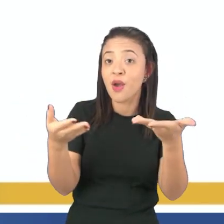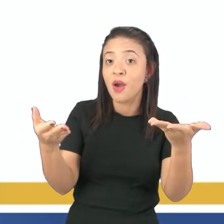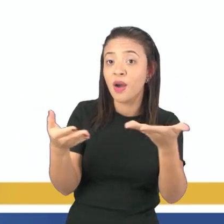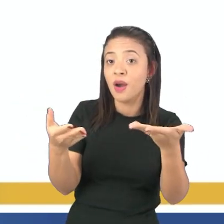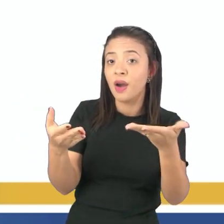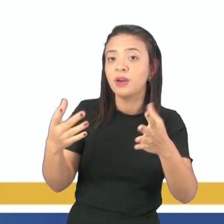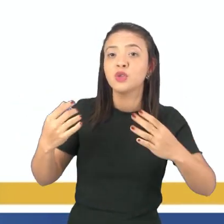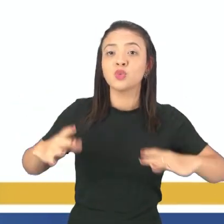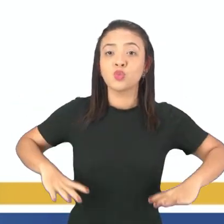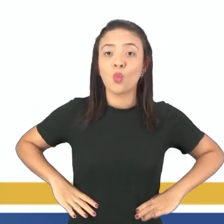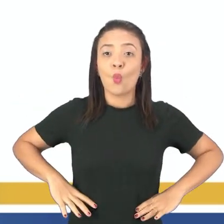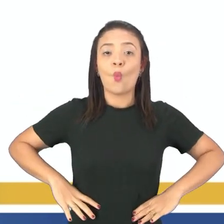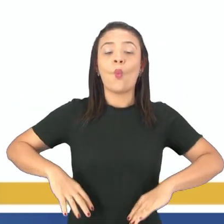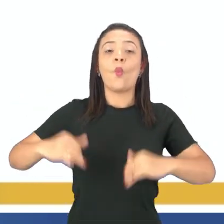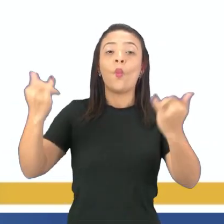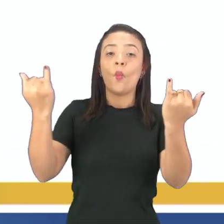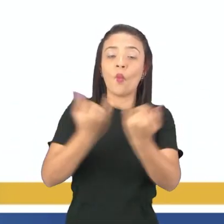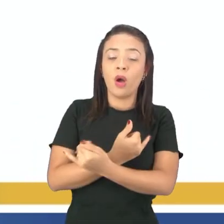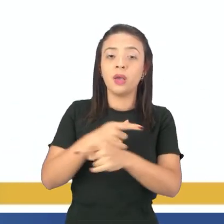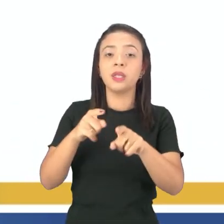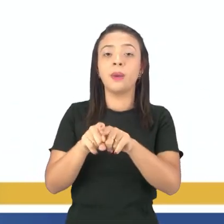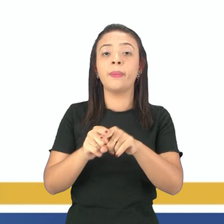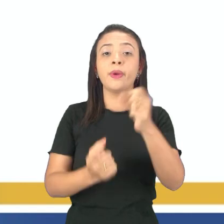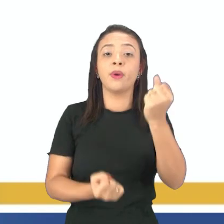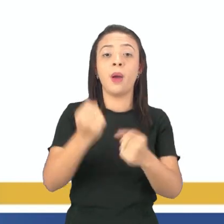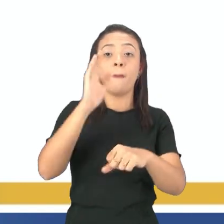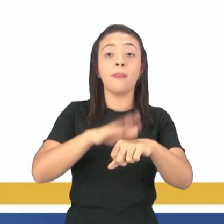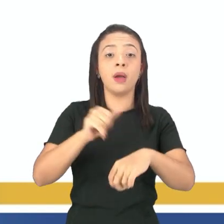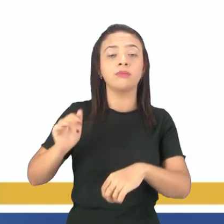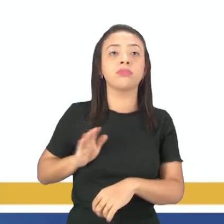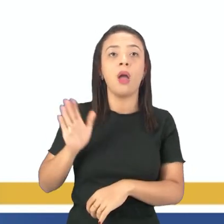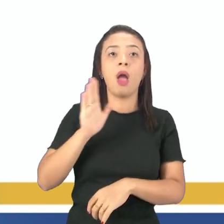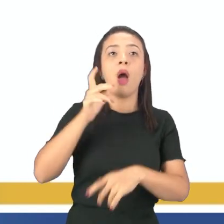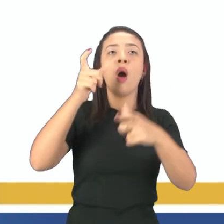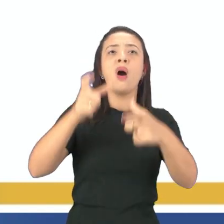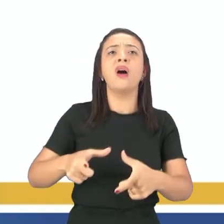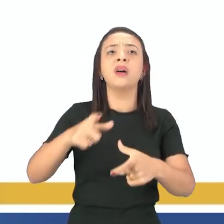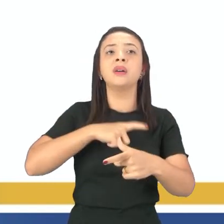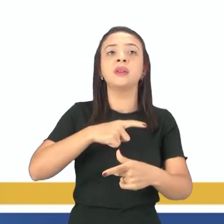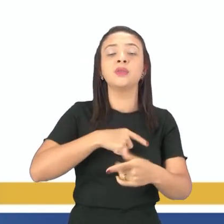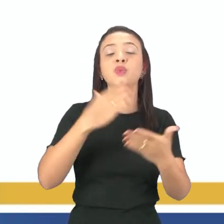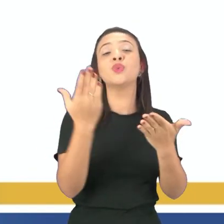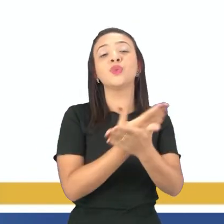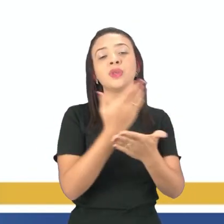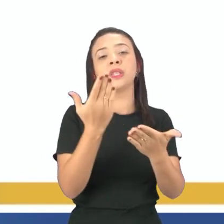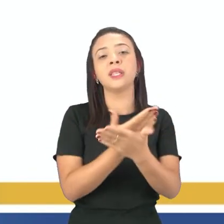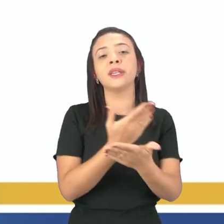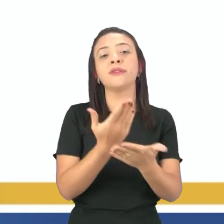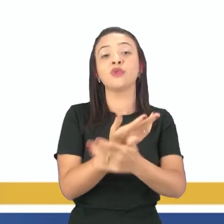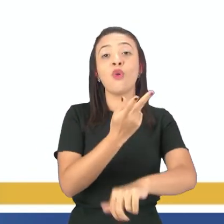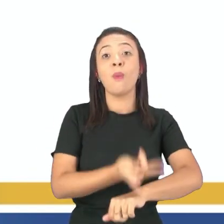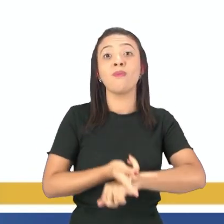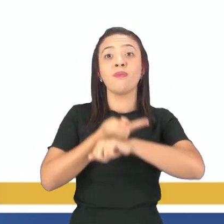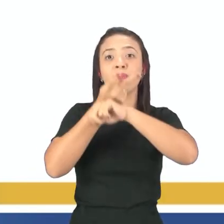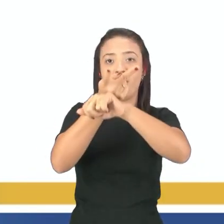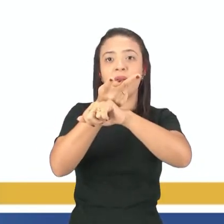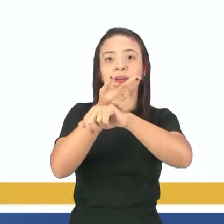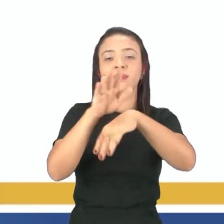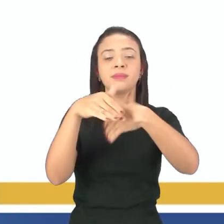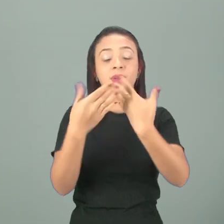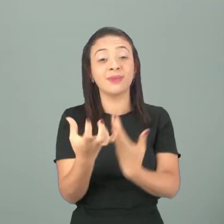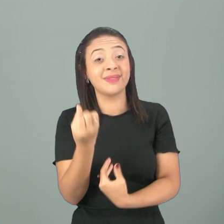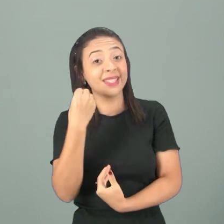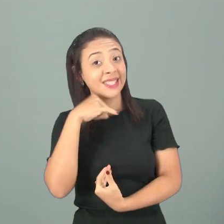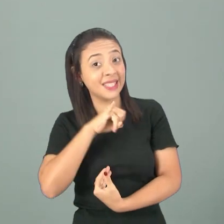a cintura mais fina, o carro mais caro, foram tirados do Guinness World Records, do Guinness Book, como é chamado, né? Então, se